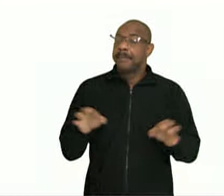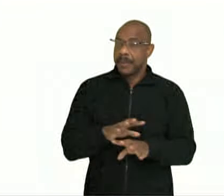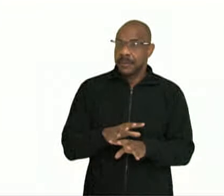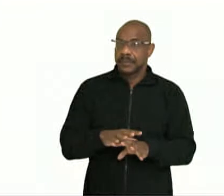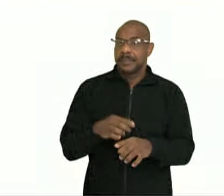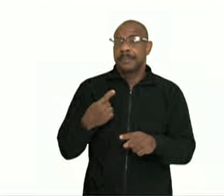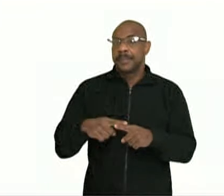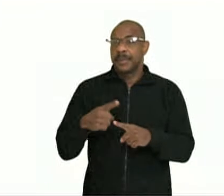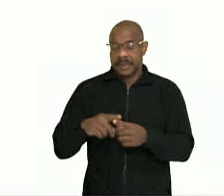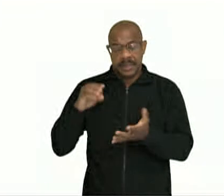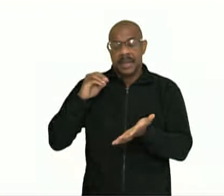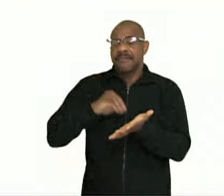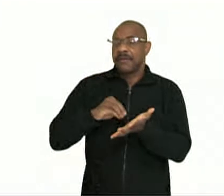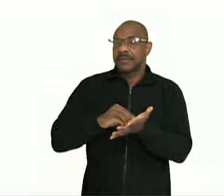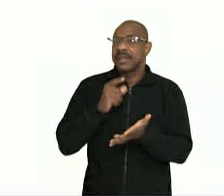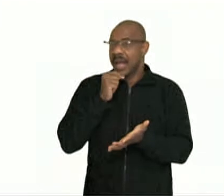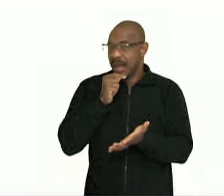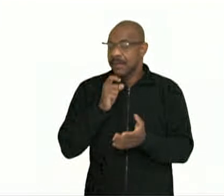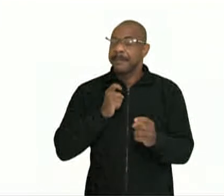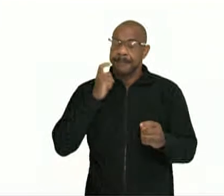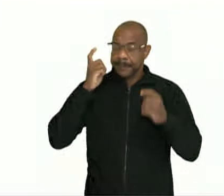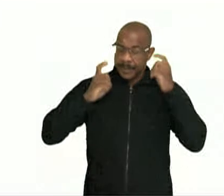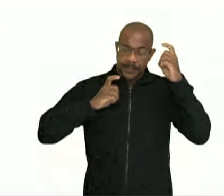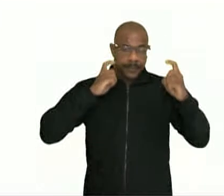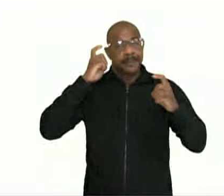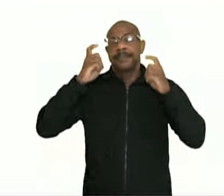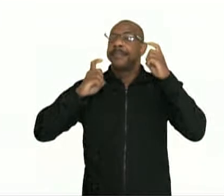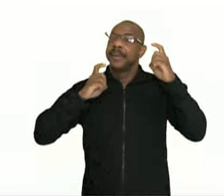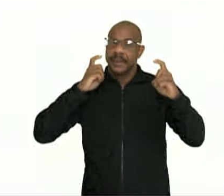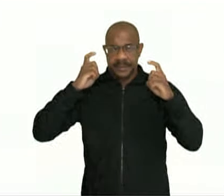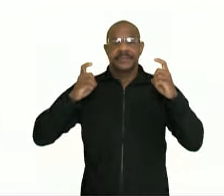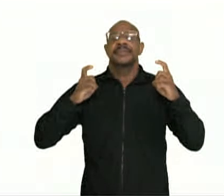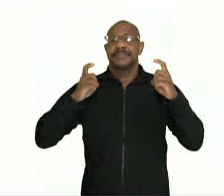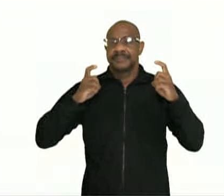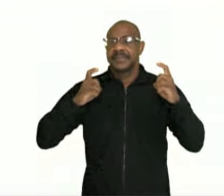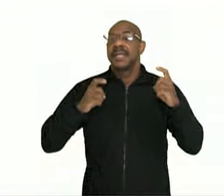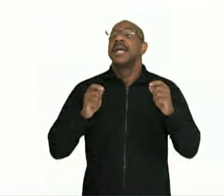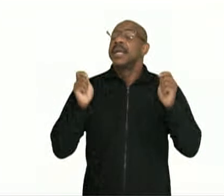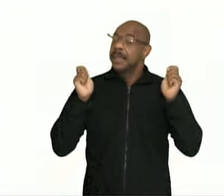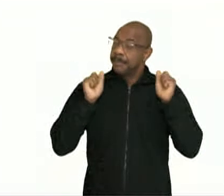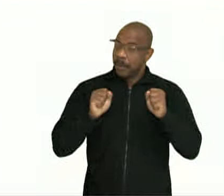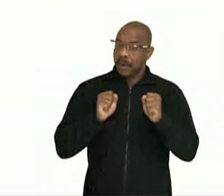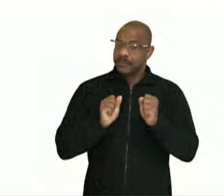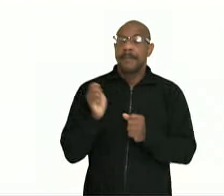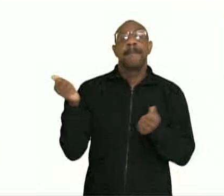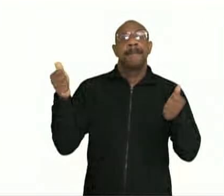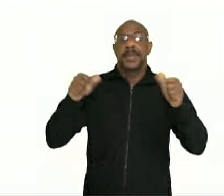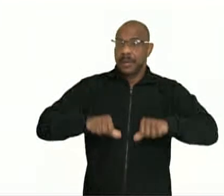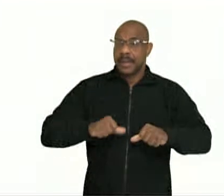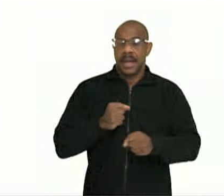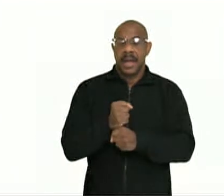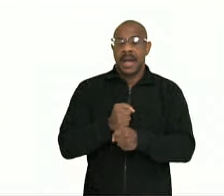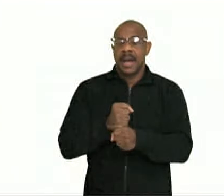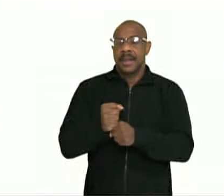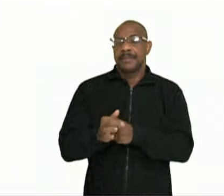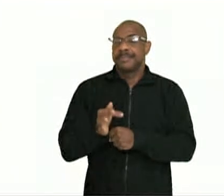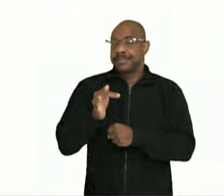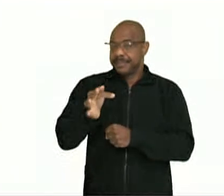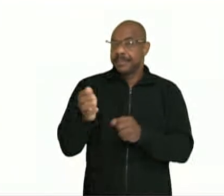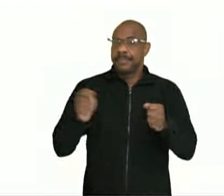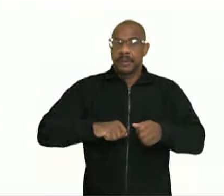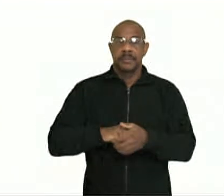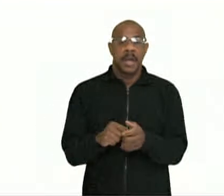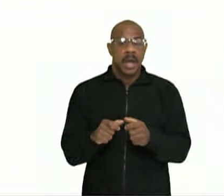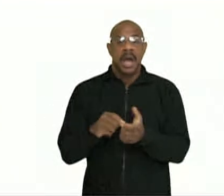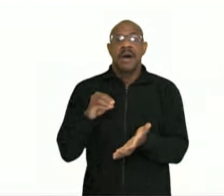que o cenário é preocupante e há registro de piora nos últimos anos e previsão de aumento de falta d'água para